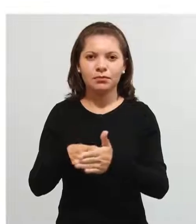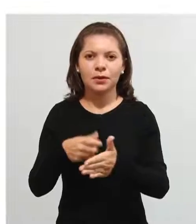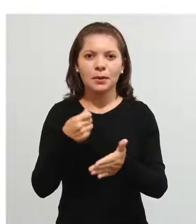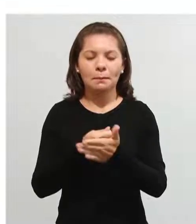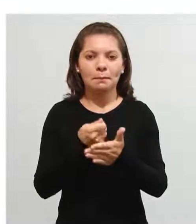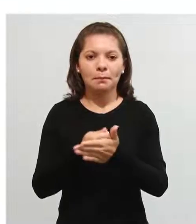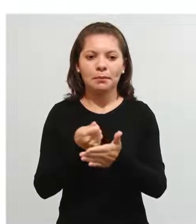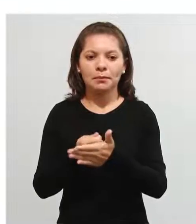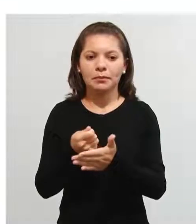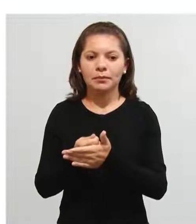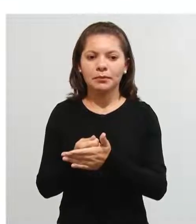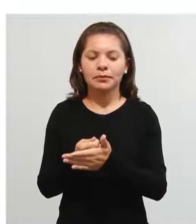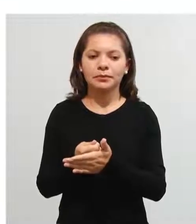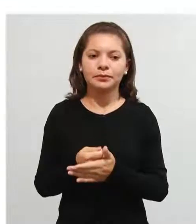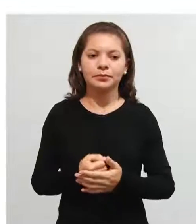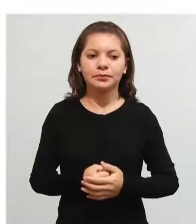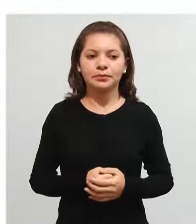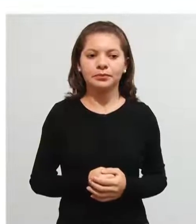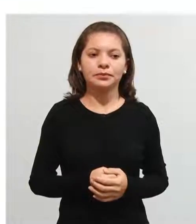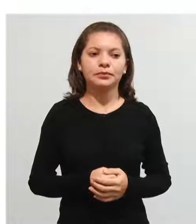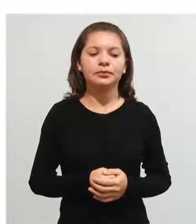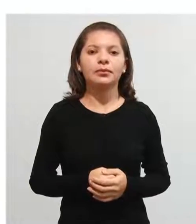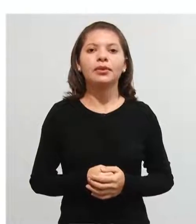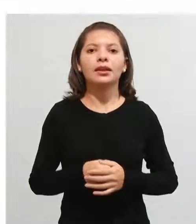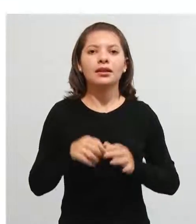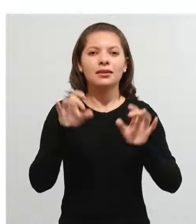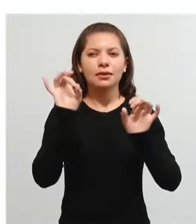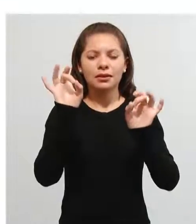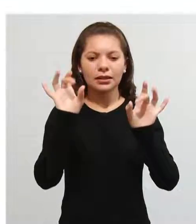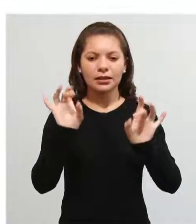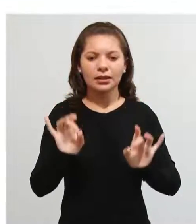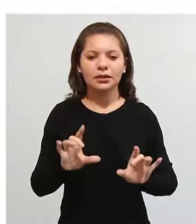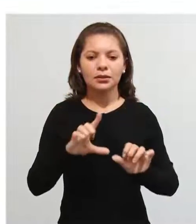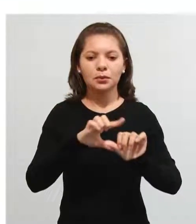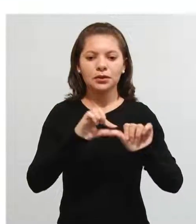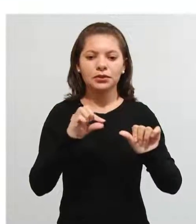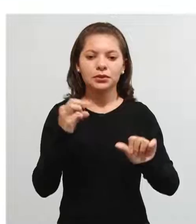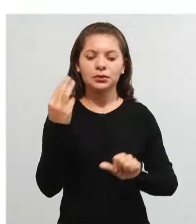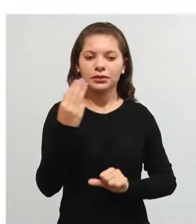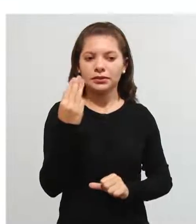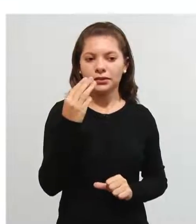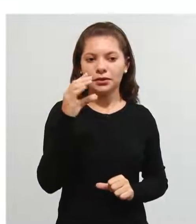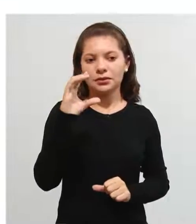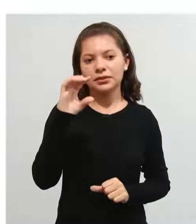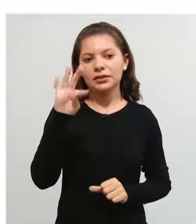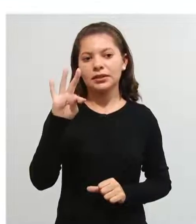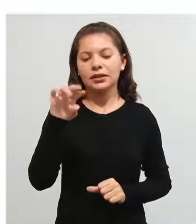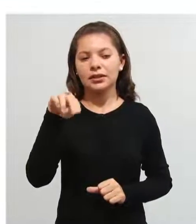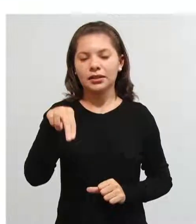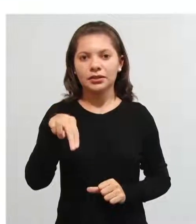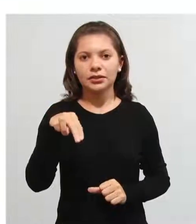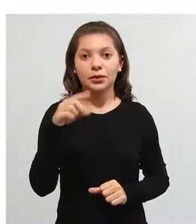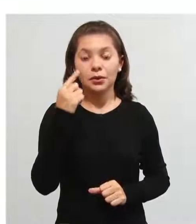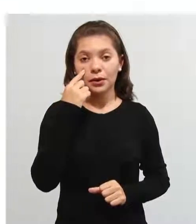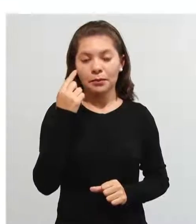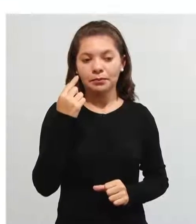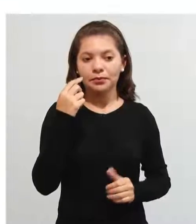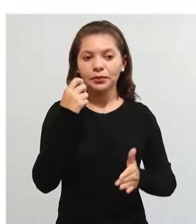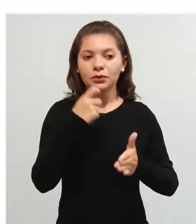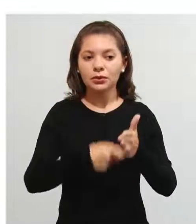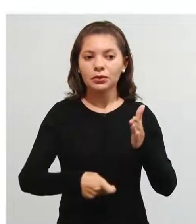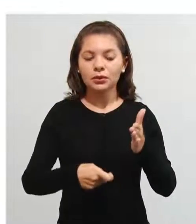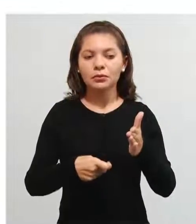tributos, tá? Ainda detalhando o artigo 3º do nosso CTN, trazendo aí, olha só, o